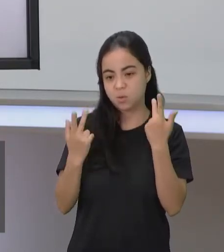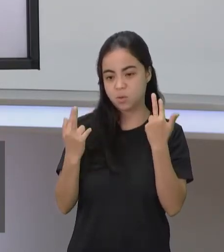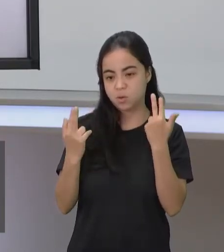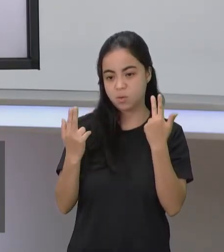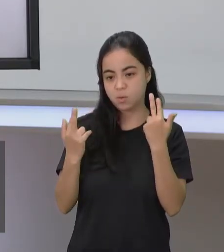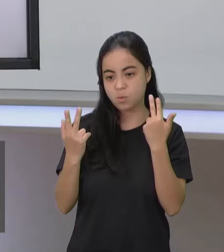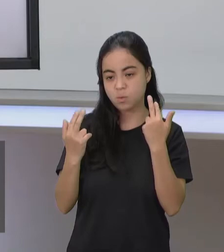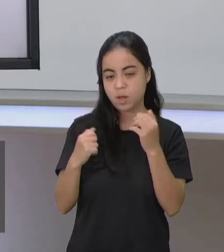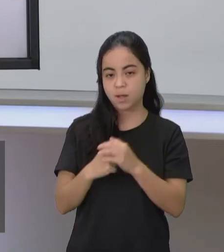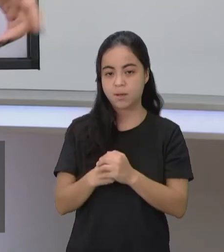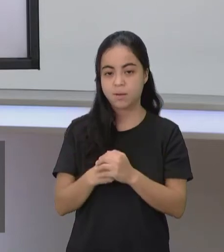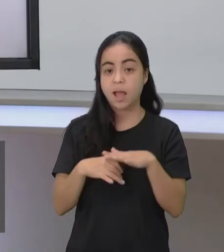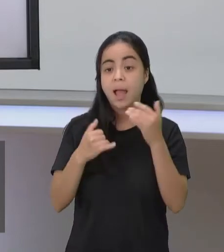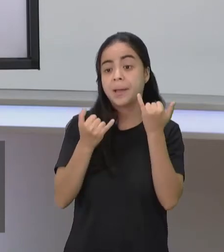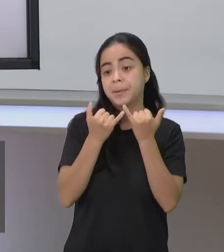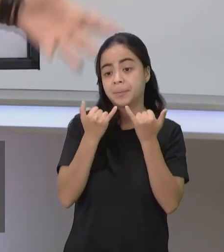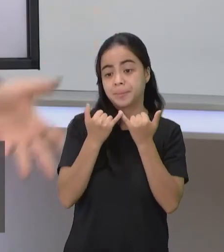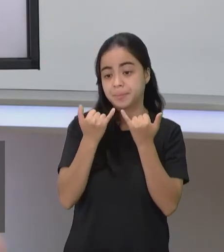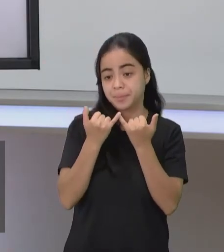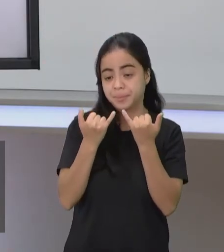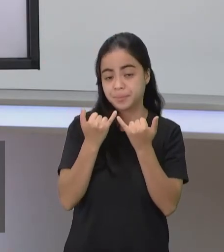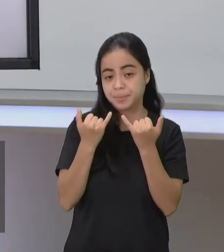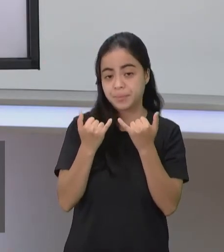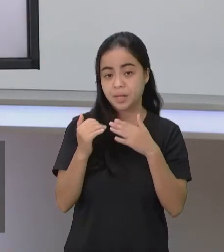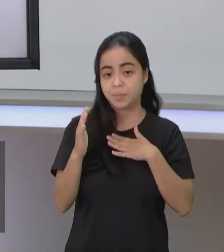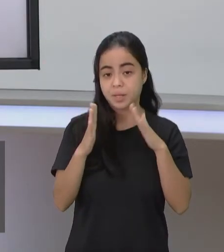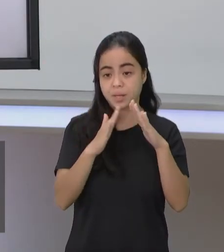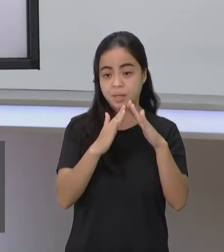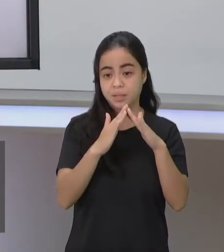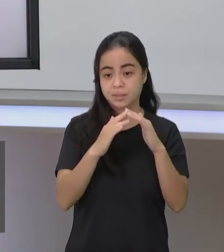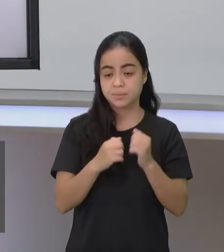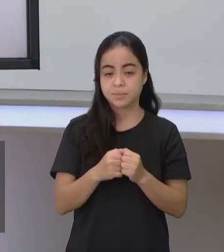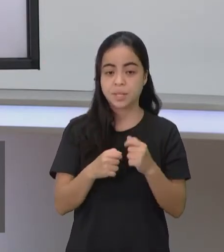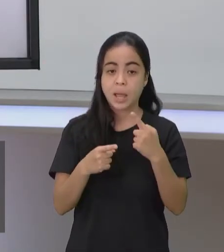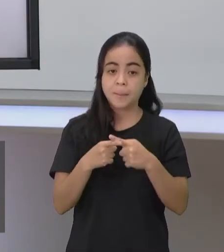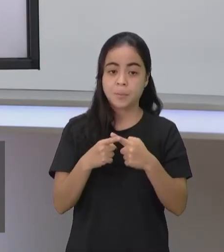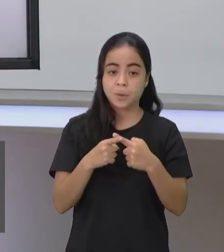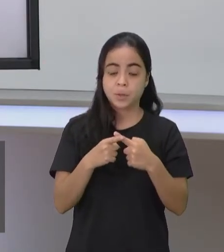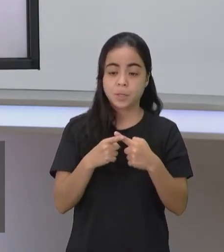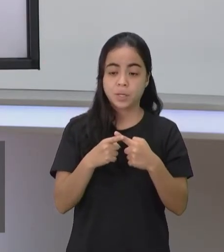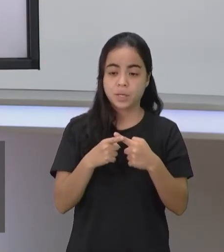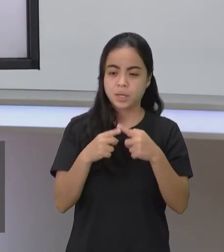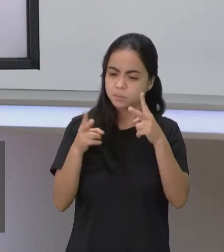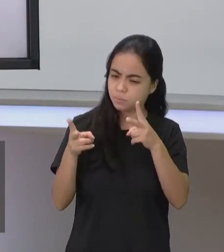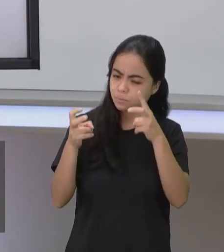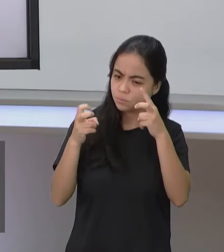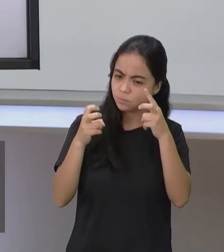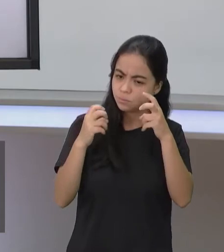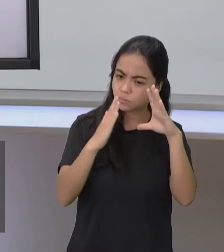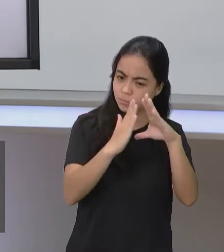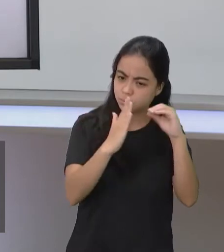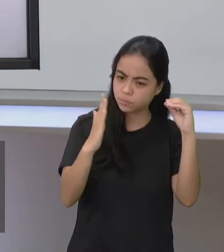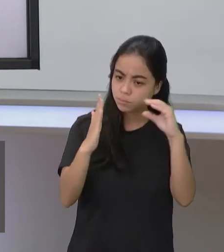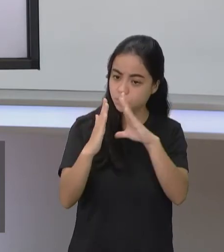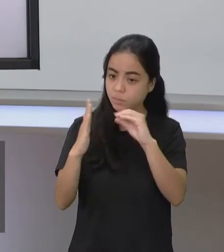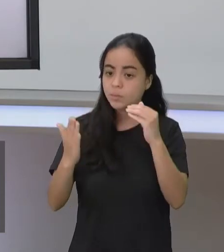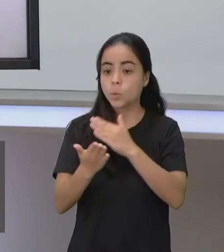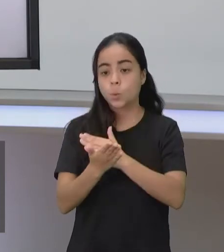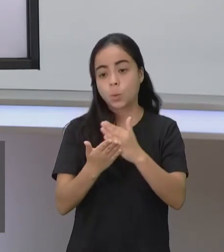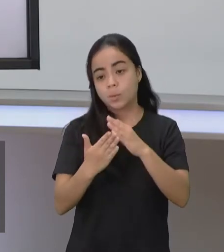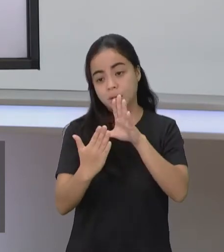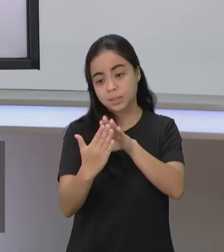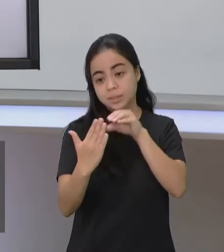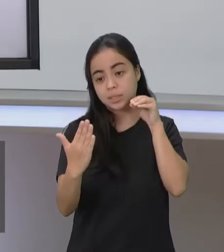ele faz coisas muito parecidas com os padrões da minha casa. Por quê? Porque ele vê esses padrões e ele começa a imitar esses